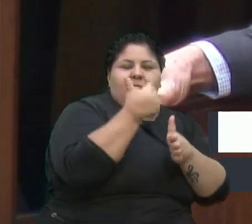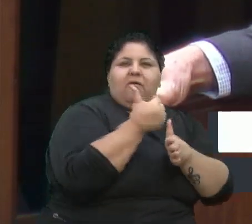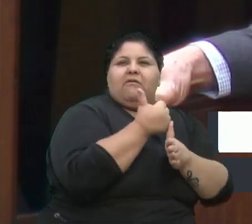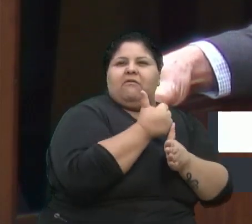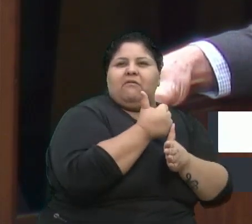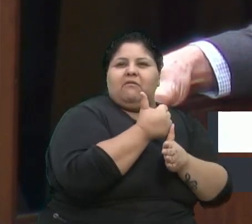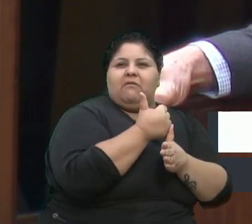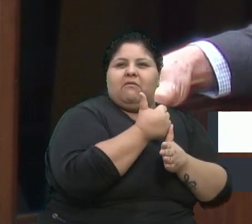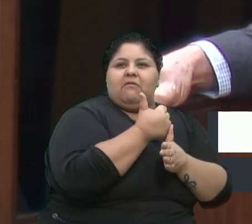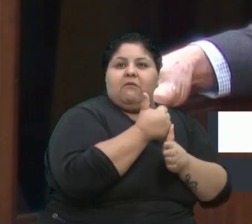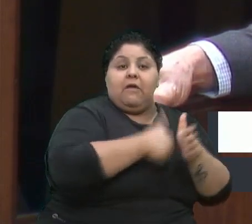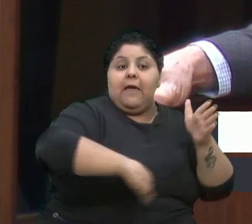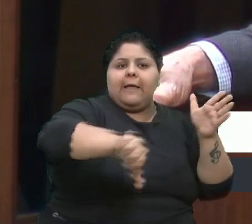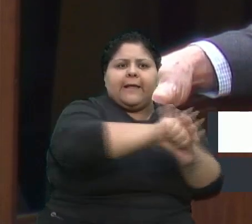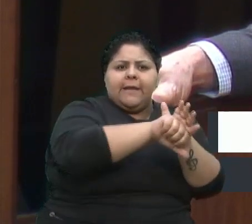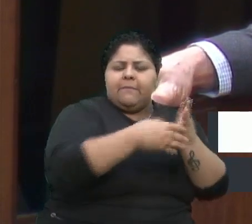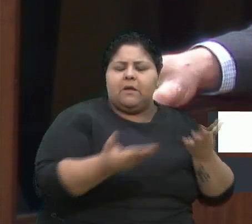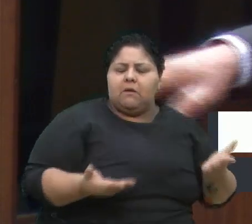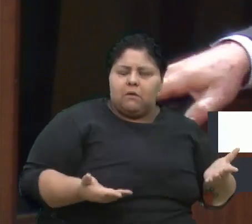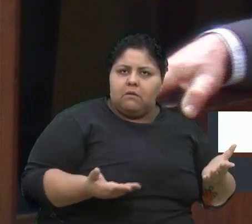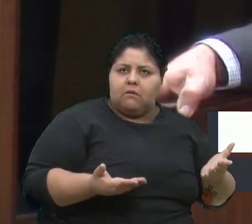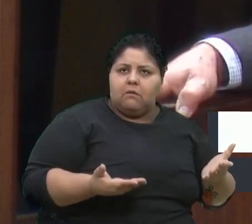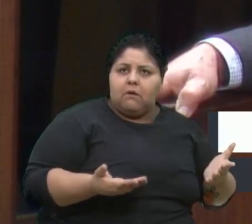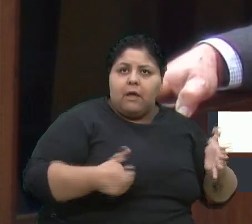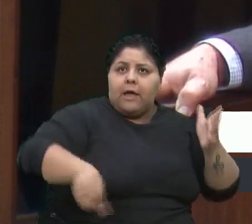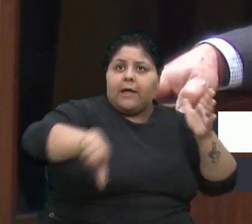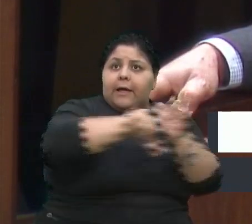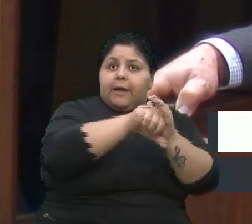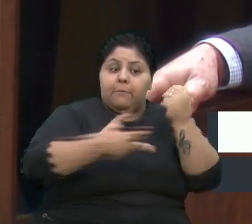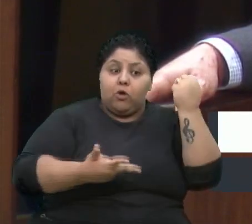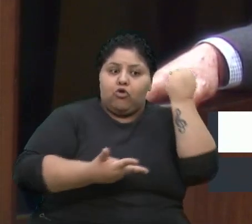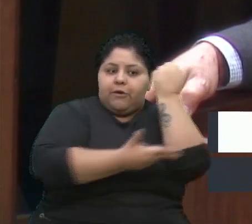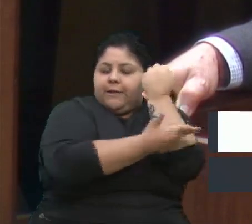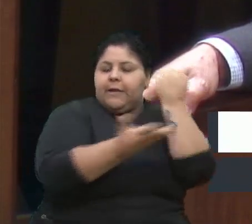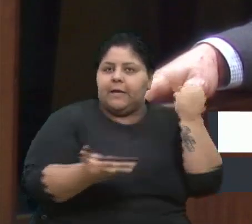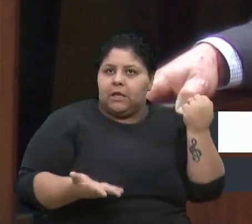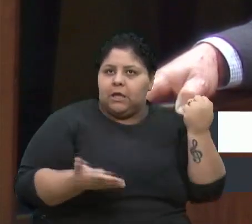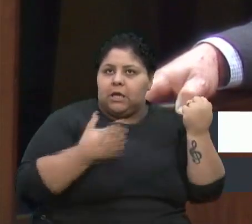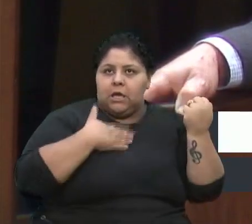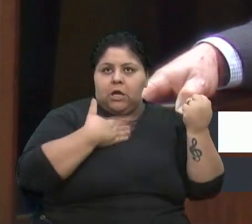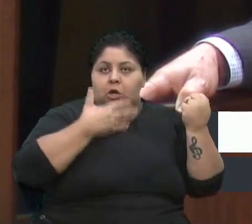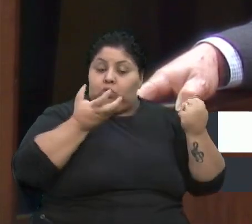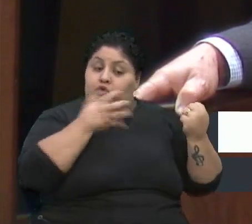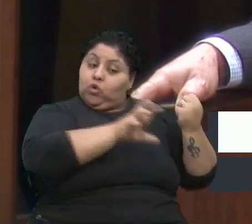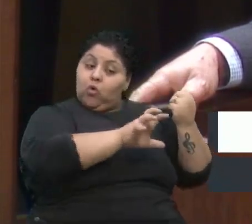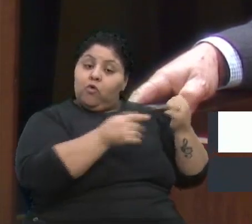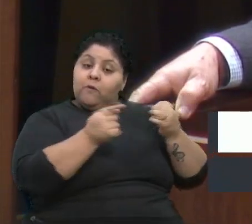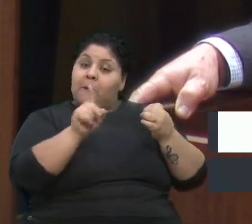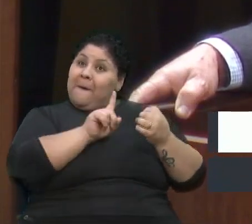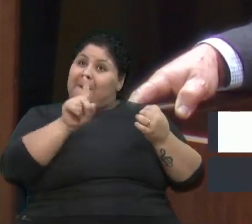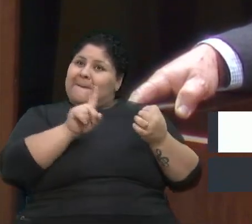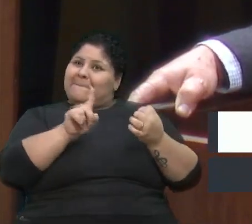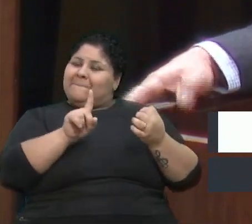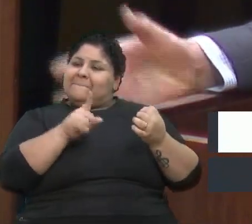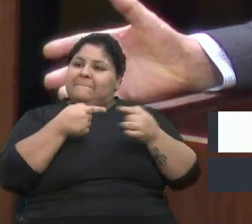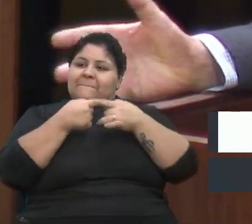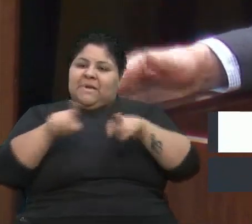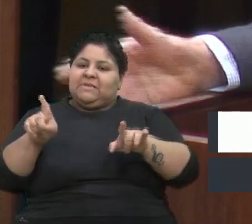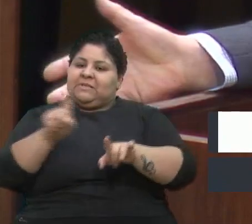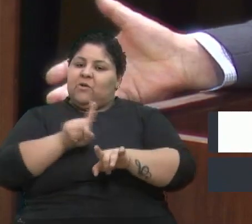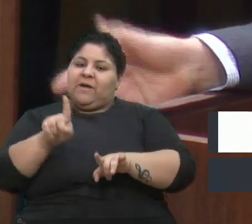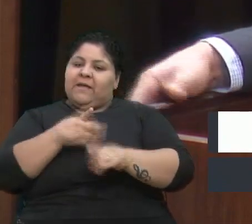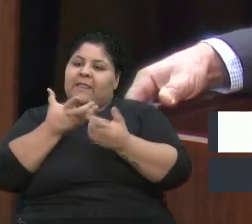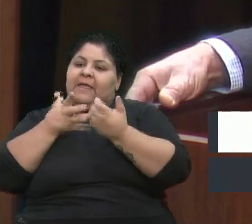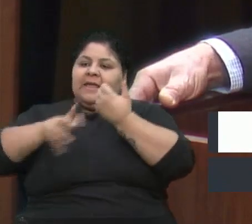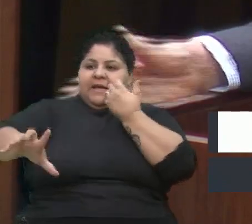discordo. É crime cortar uma árvore e eu não sou contra. Mas não é crime, muitas vezes, tirar a vida aos 6 meses de